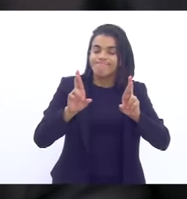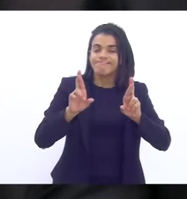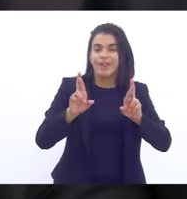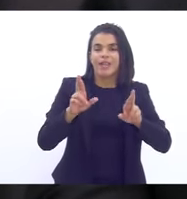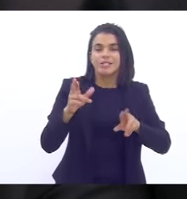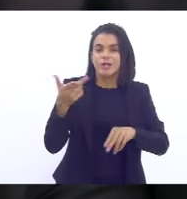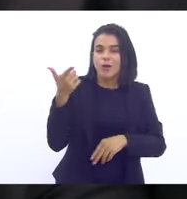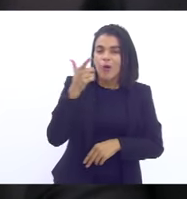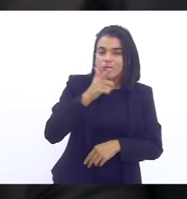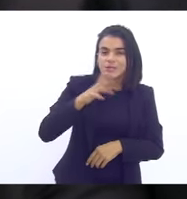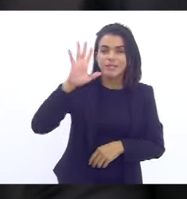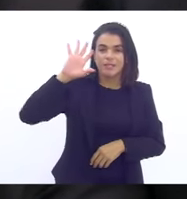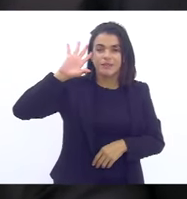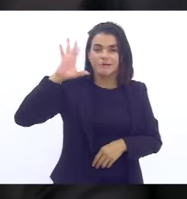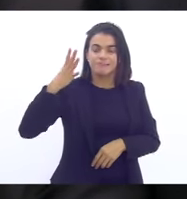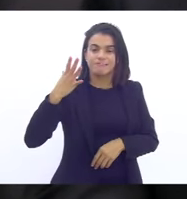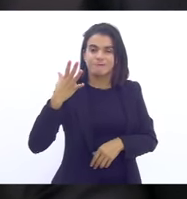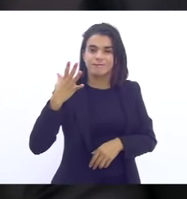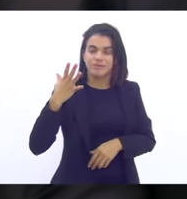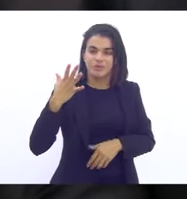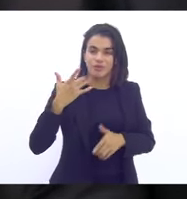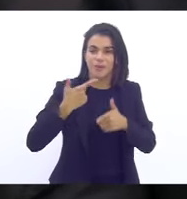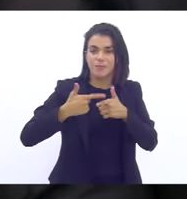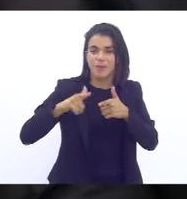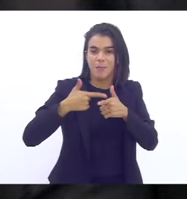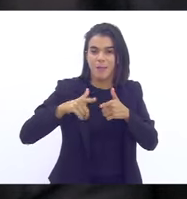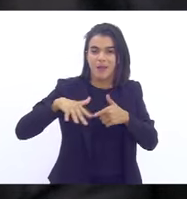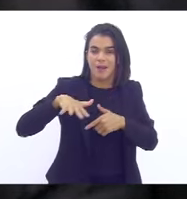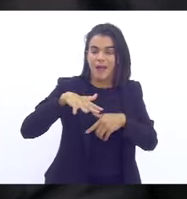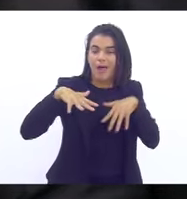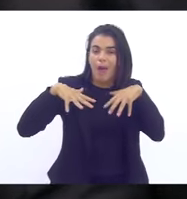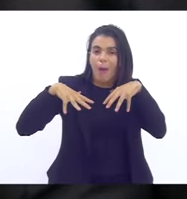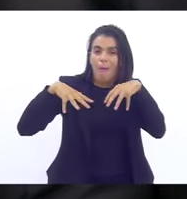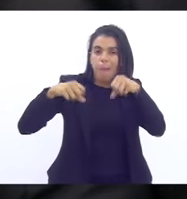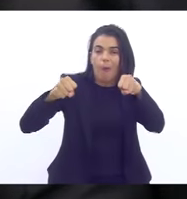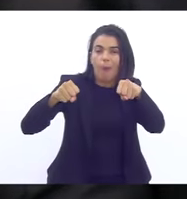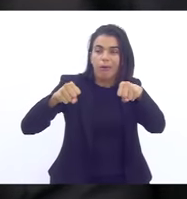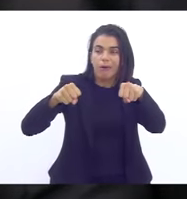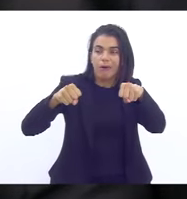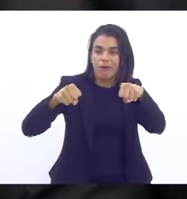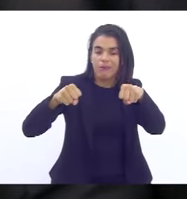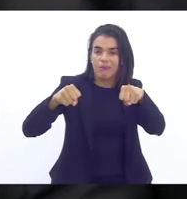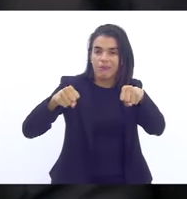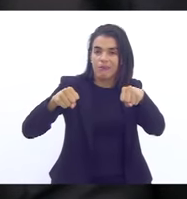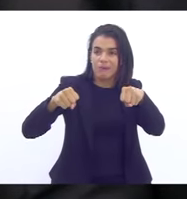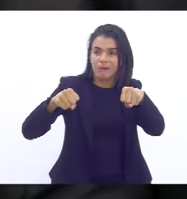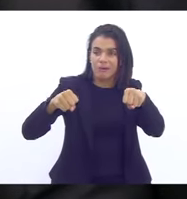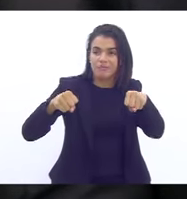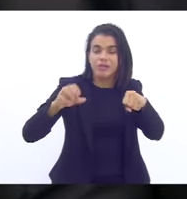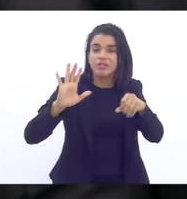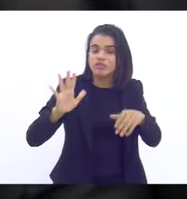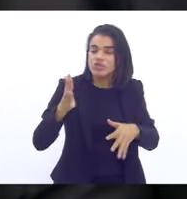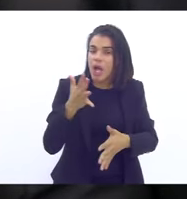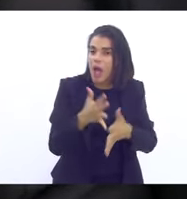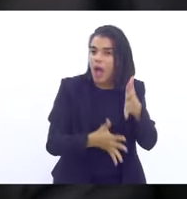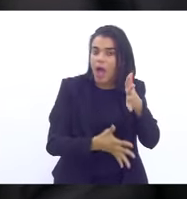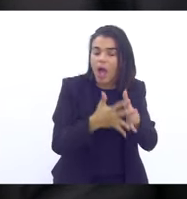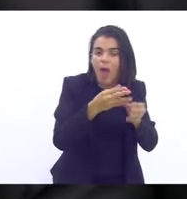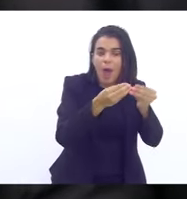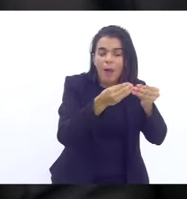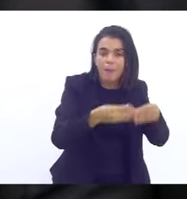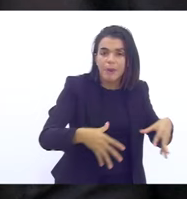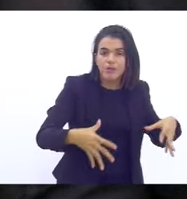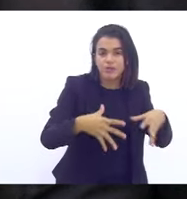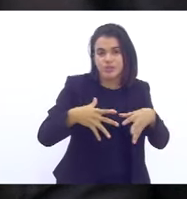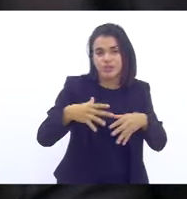uma solução para essa questão da falta de energia elétrica que vem prejudicando o desenvolvimento